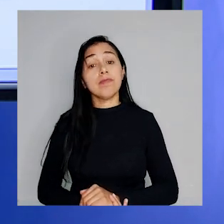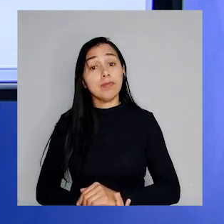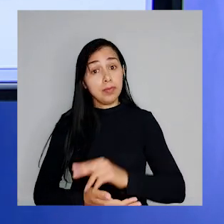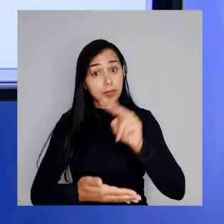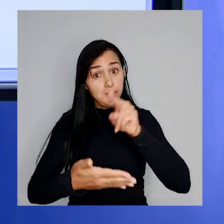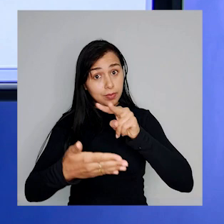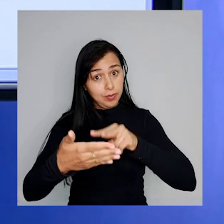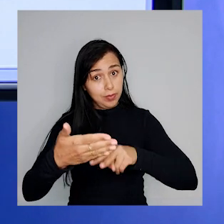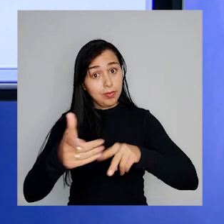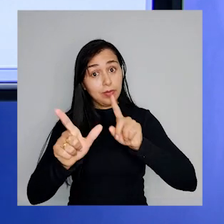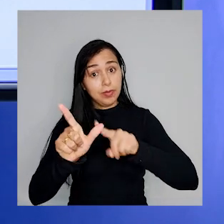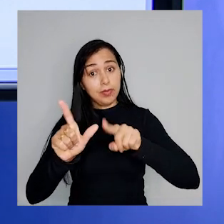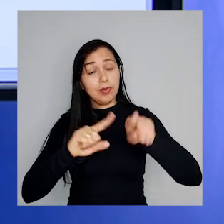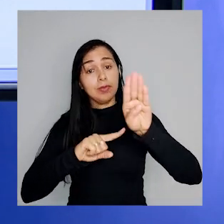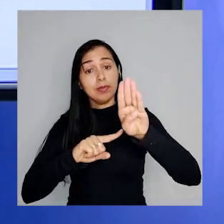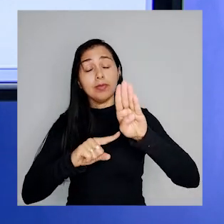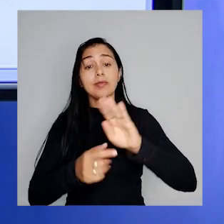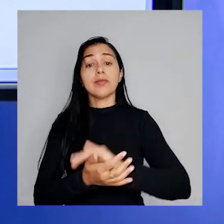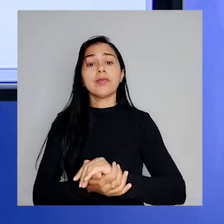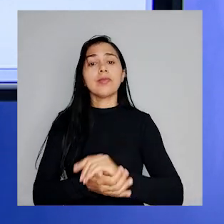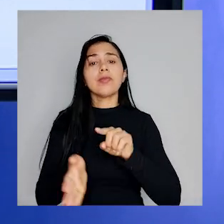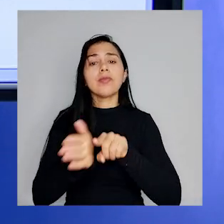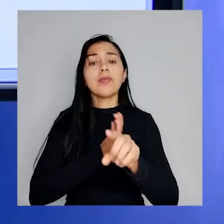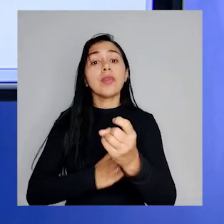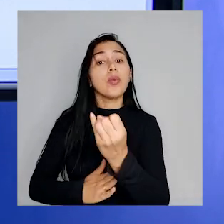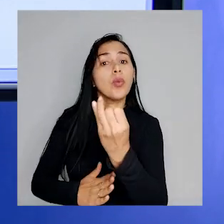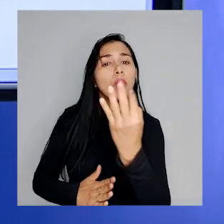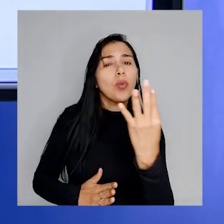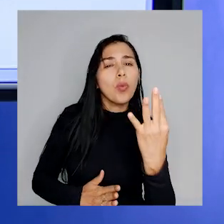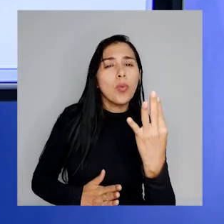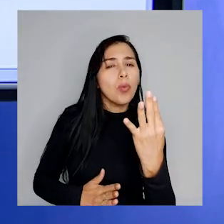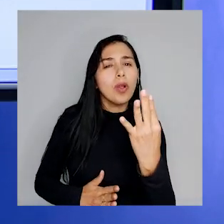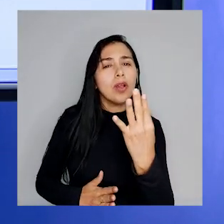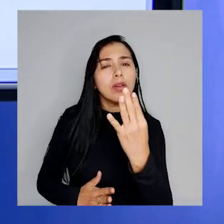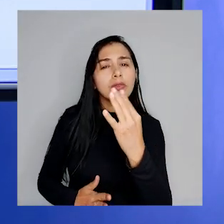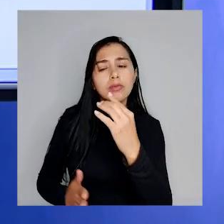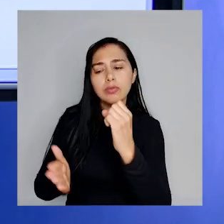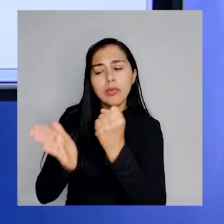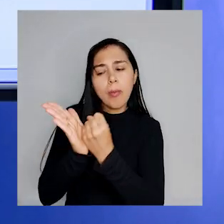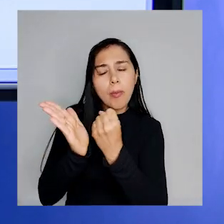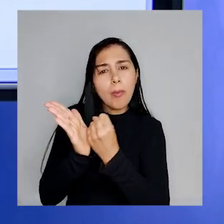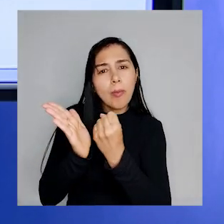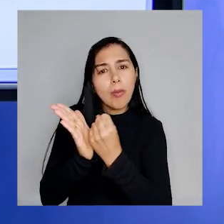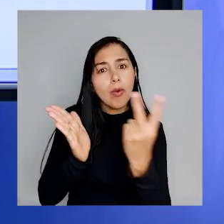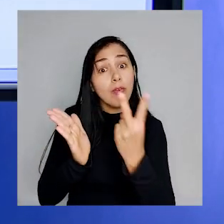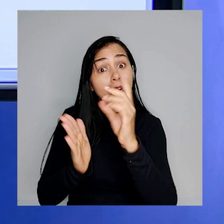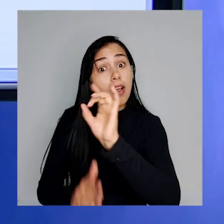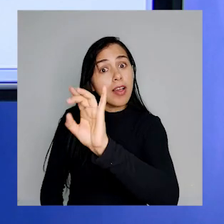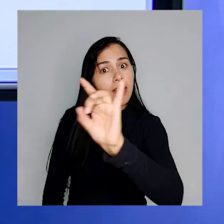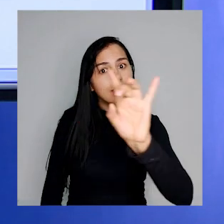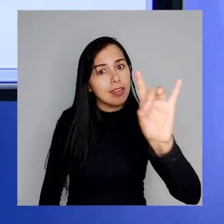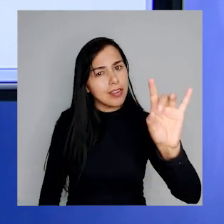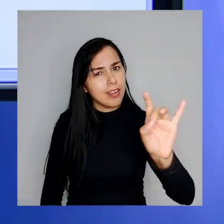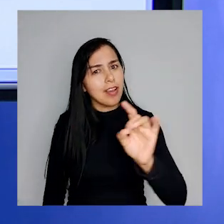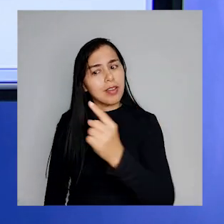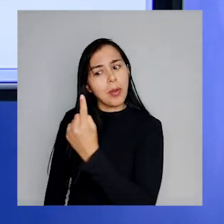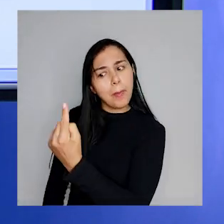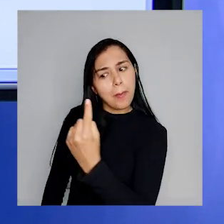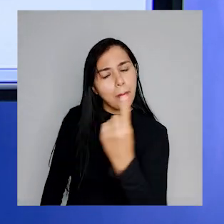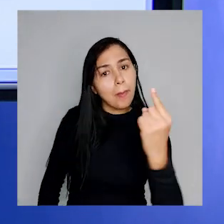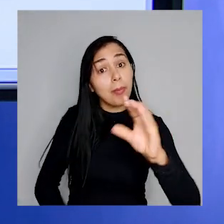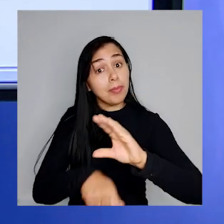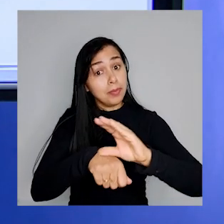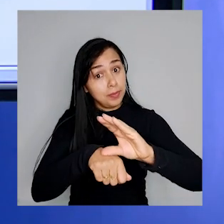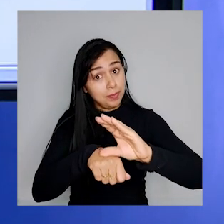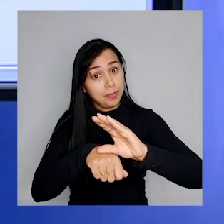Então, para o item B, ela fala o seguinte: quantos pontos valem cada pino cinza? Vamos buscar aqui